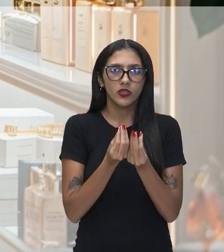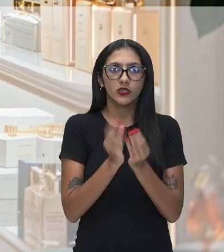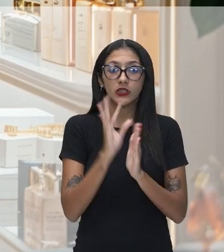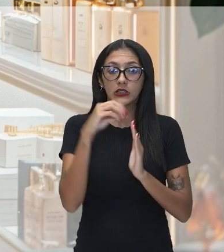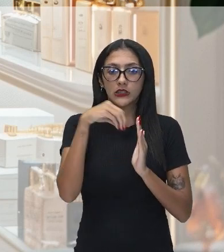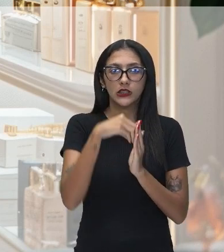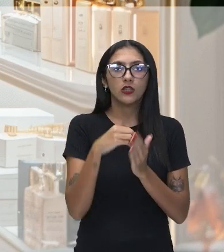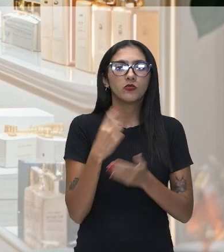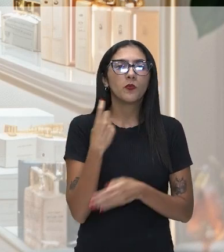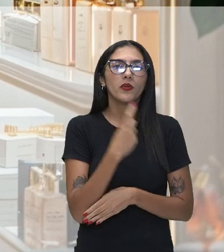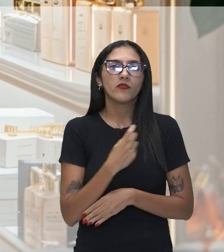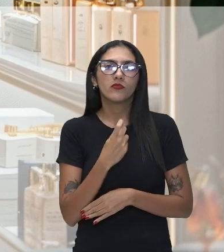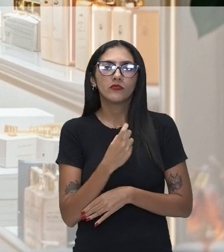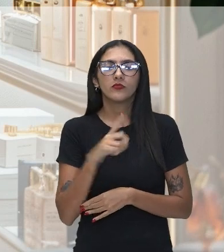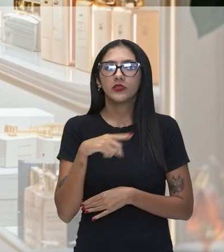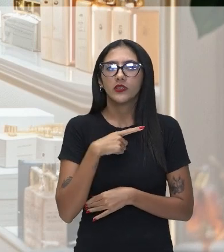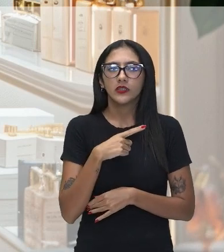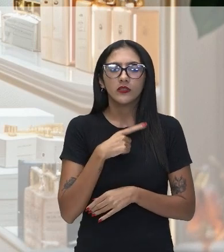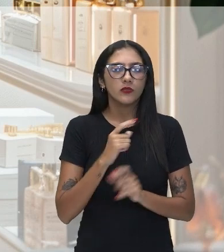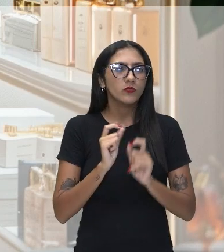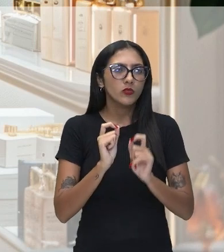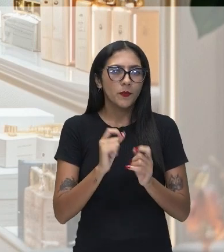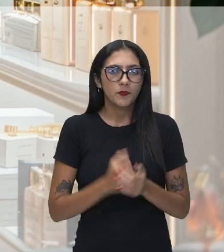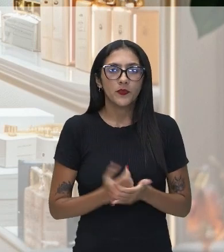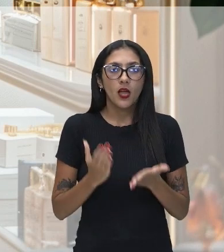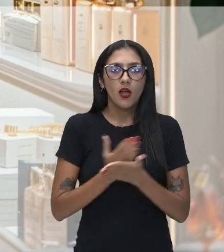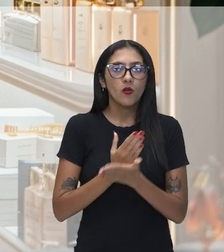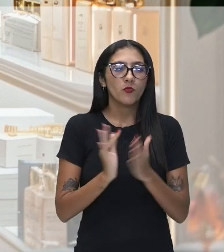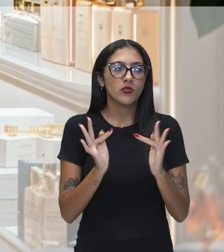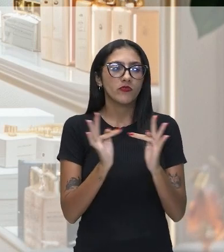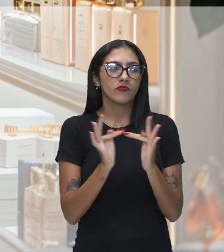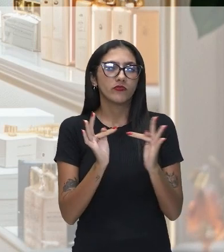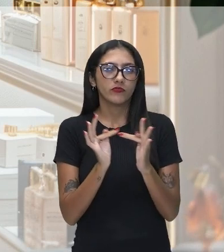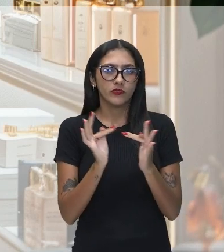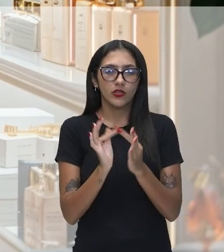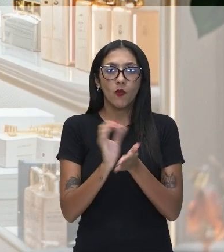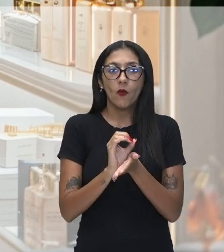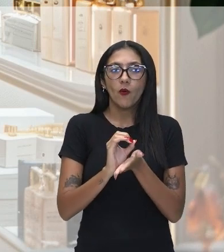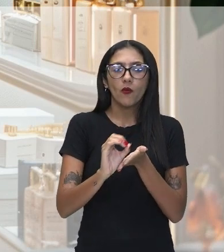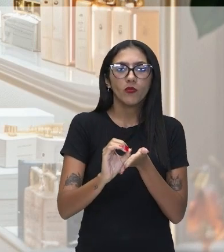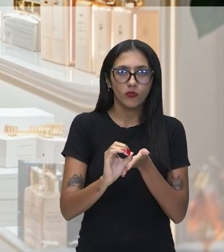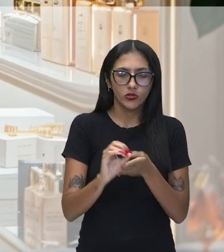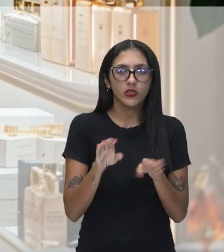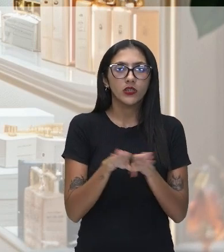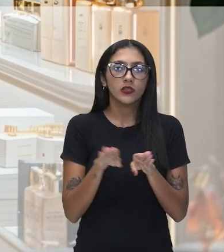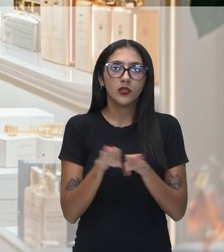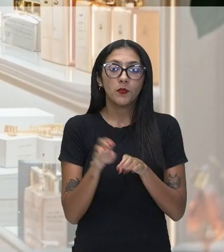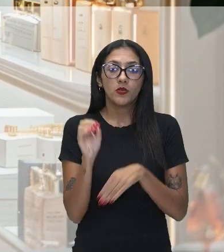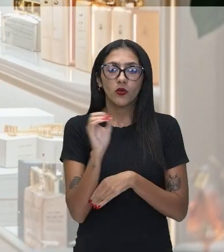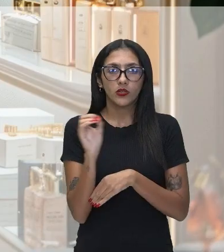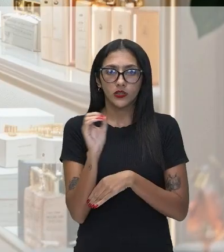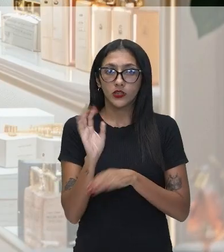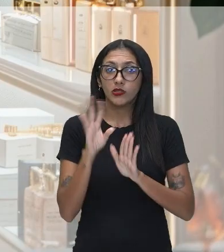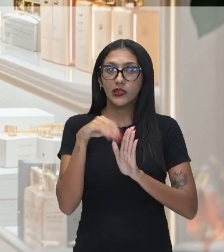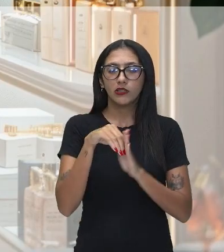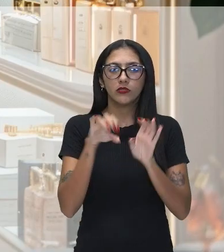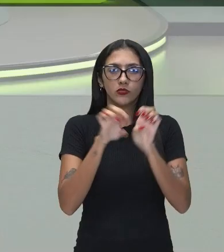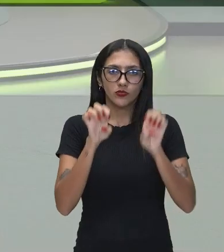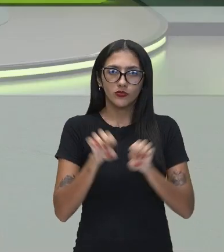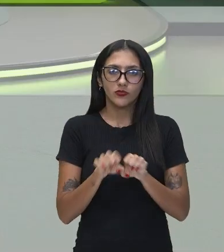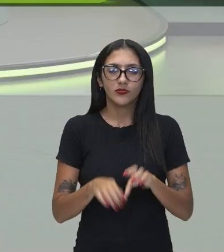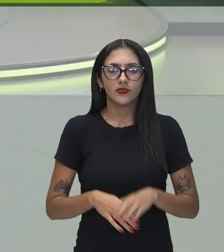perfumes apresentam funções orgânicas oxigenadas nas estruturas.